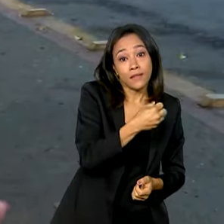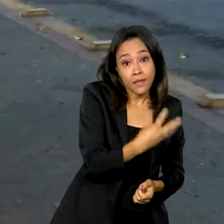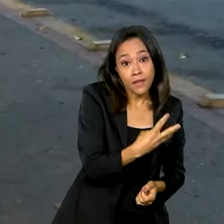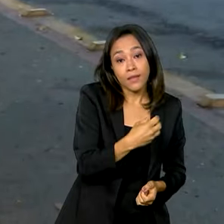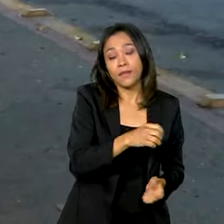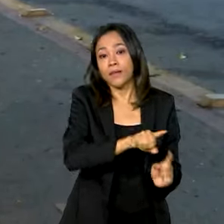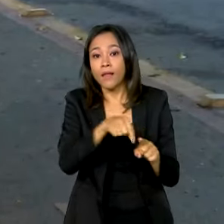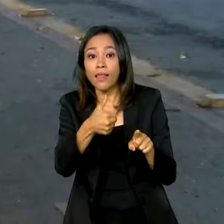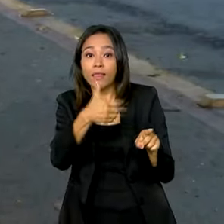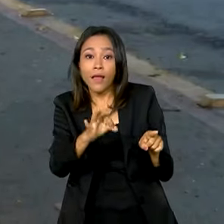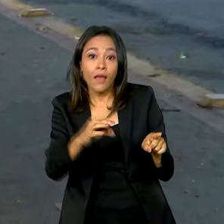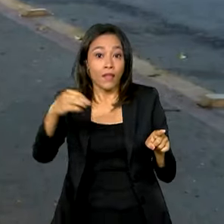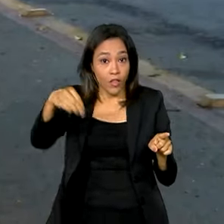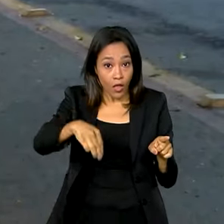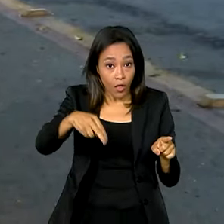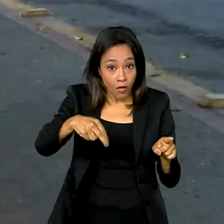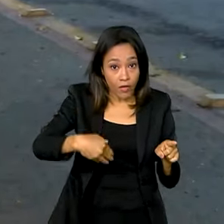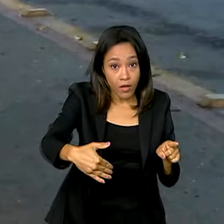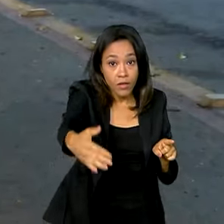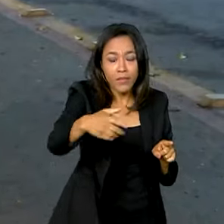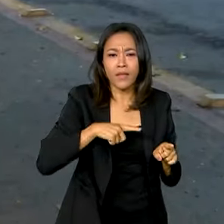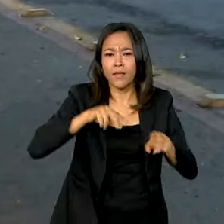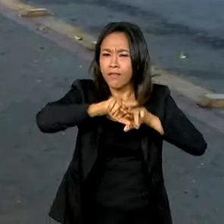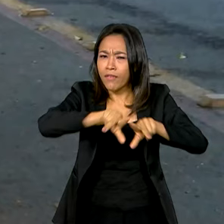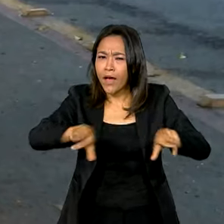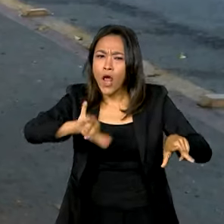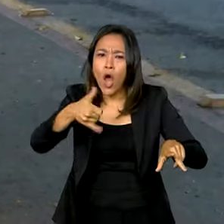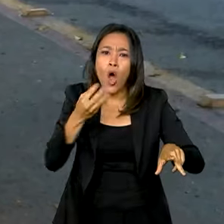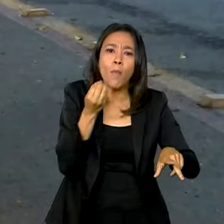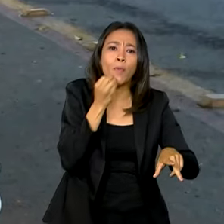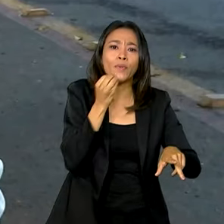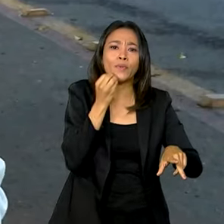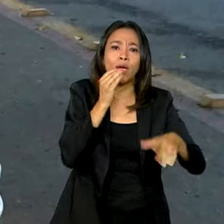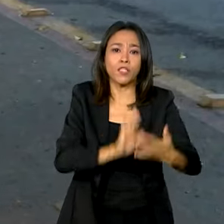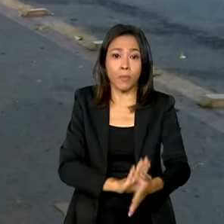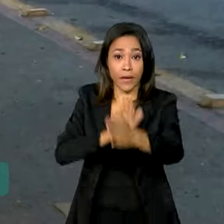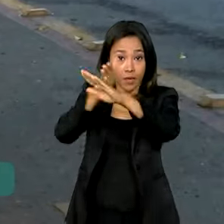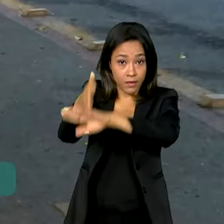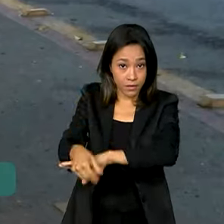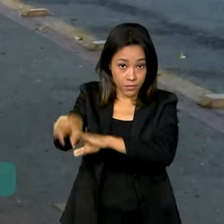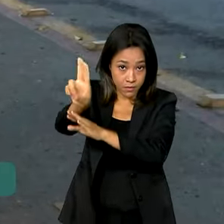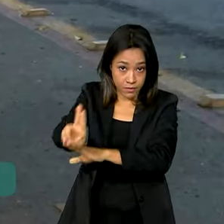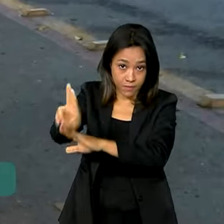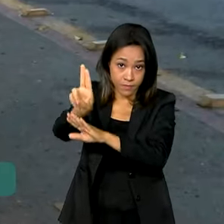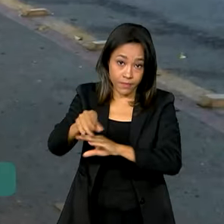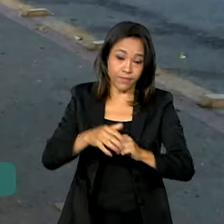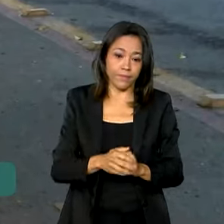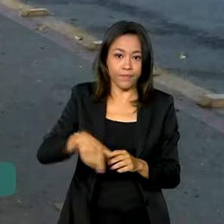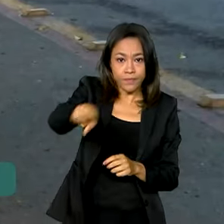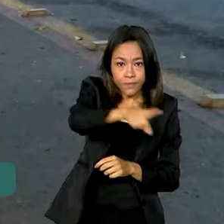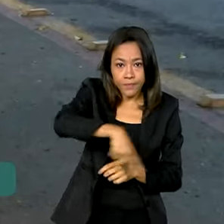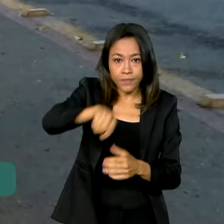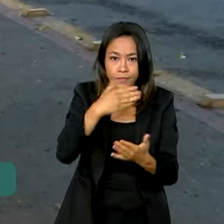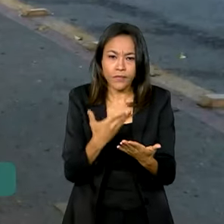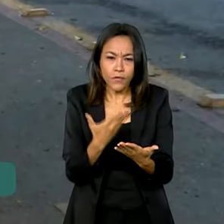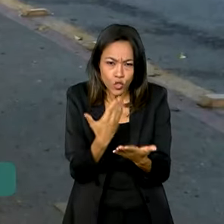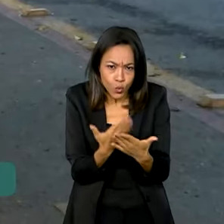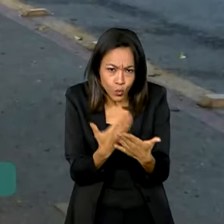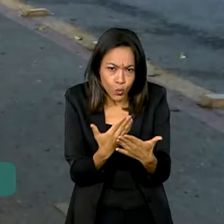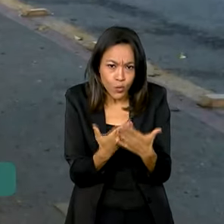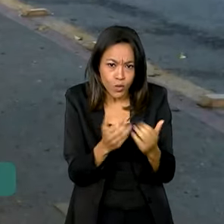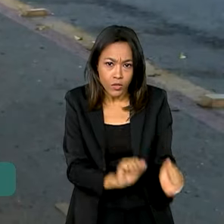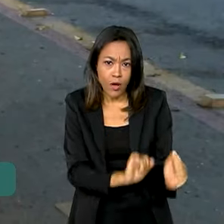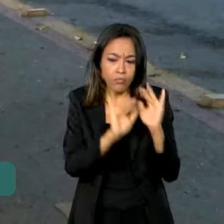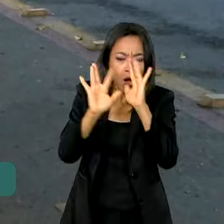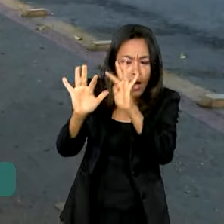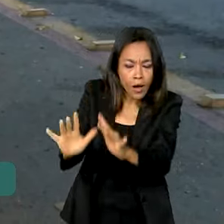que os estudantes tenham acesso a diversas oportunidades para disputar ingresso no ensino superior. Os estudantes que forem realizar a prova